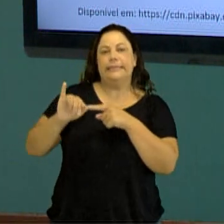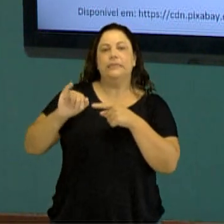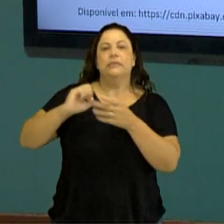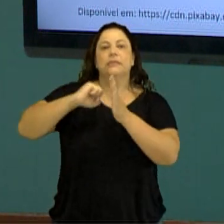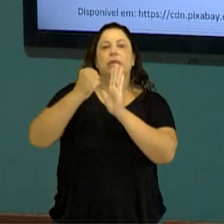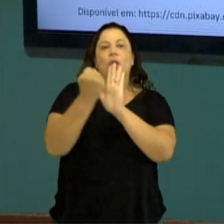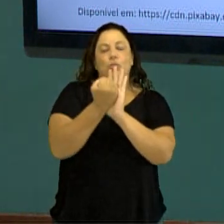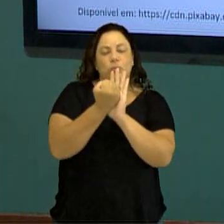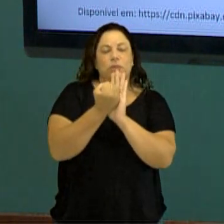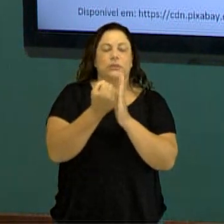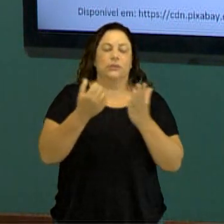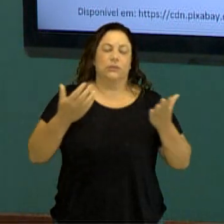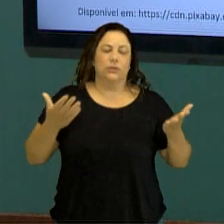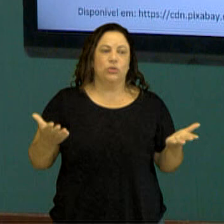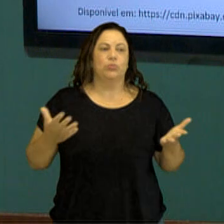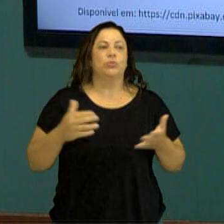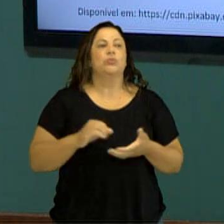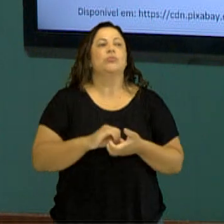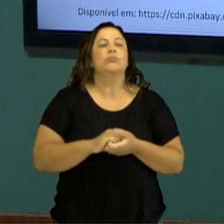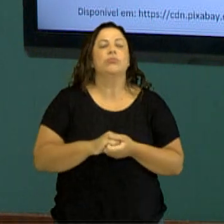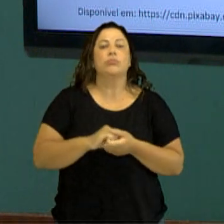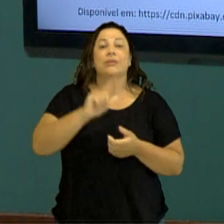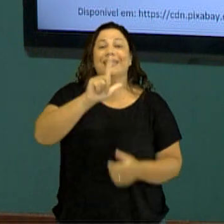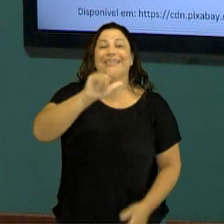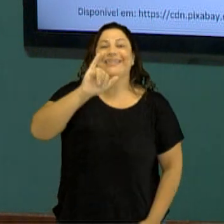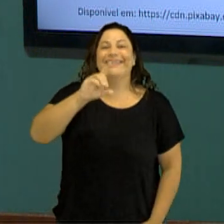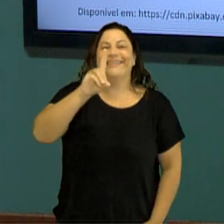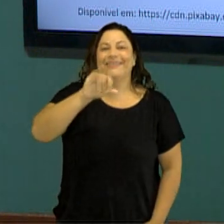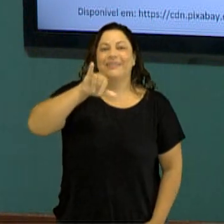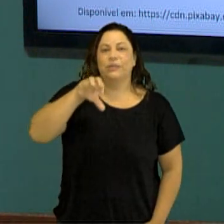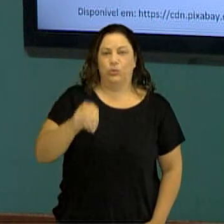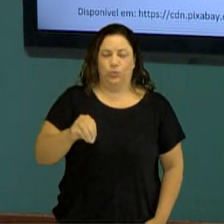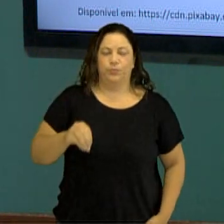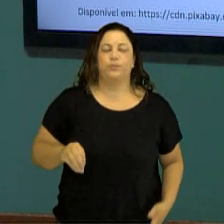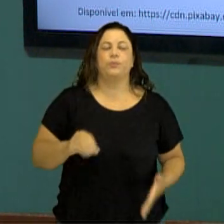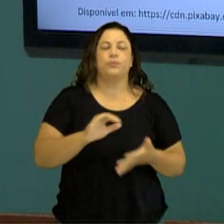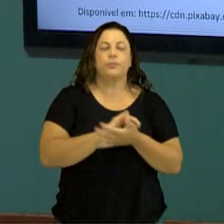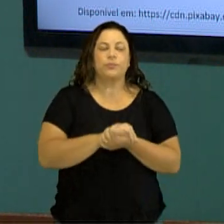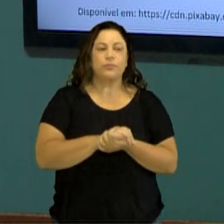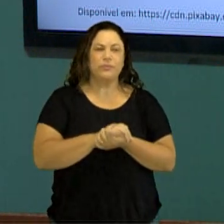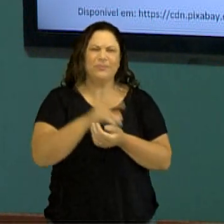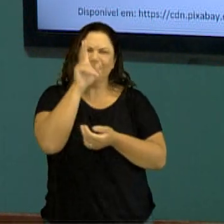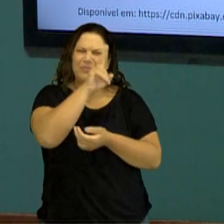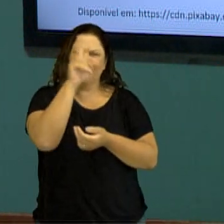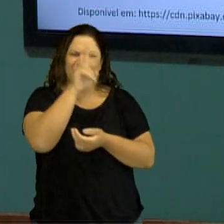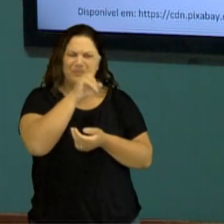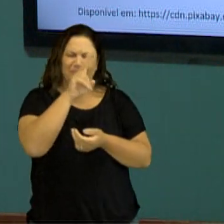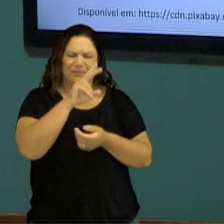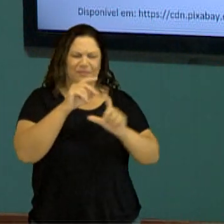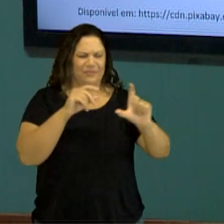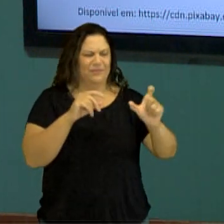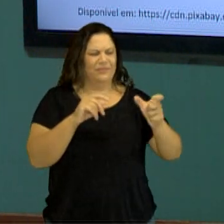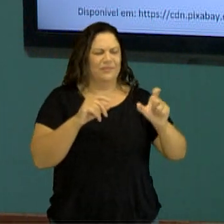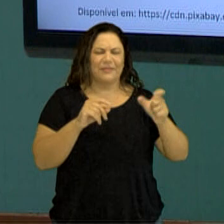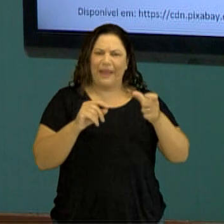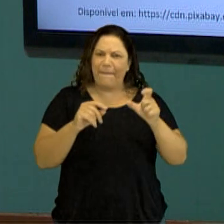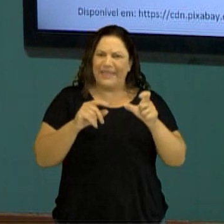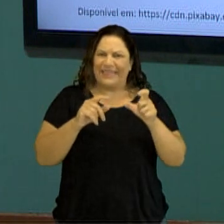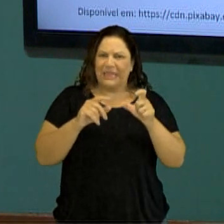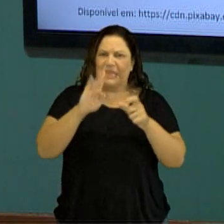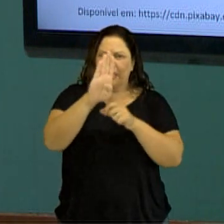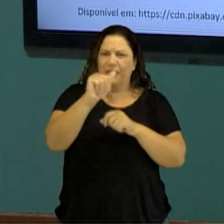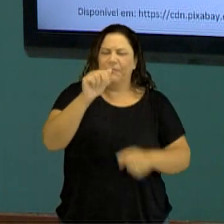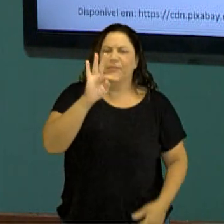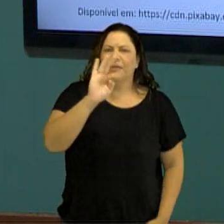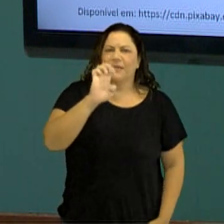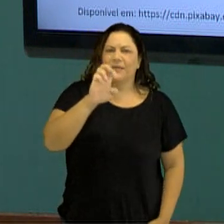deste elemento químico que tem o nome chamado lítio. Lembram das baterias de lítio que estão aí